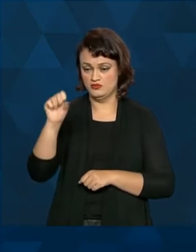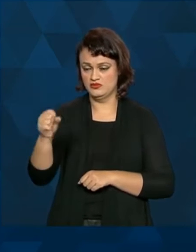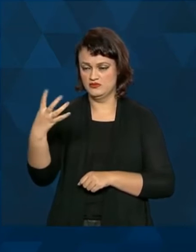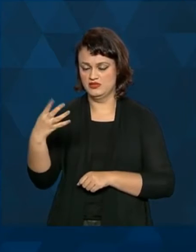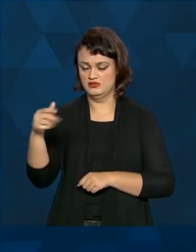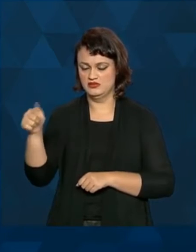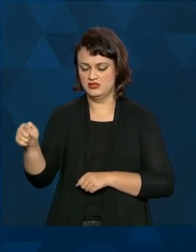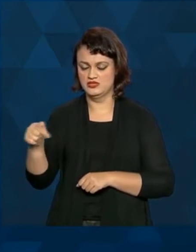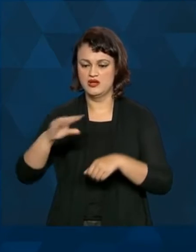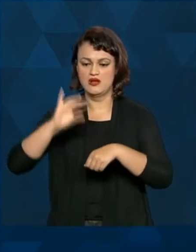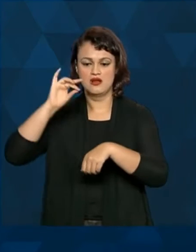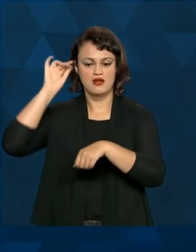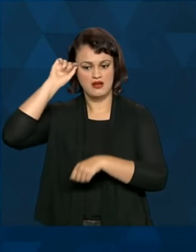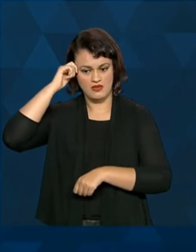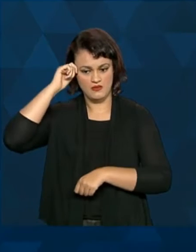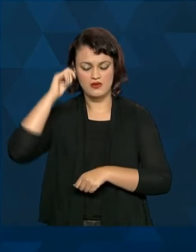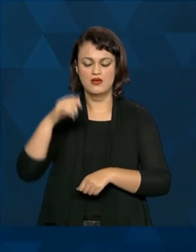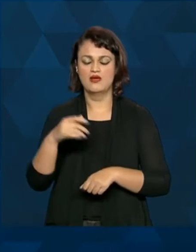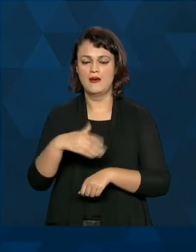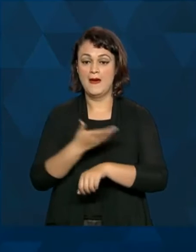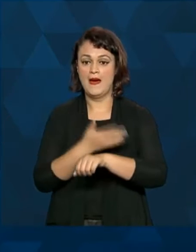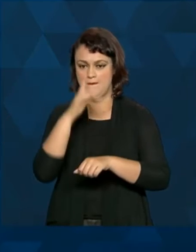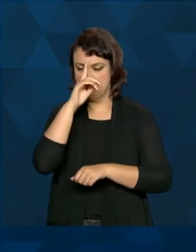1.847 da cor preta, amarelos